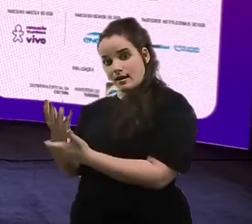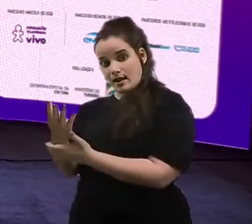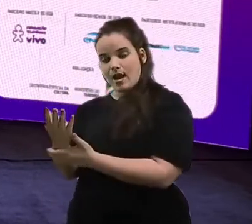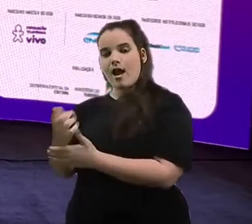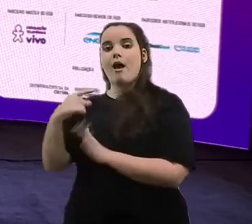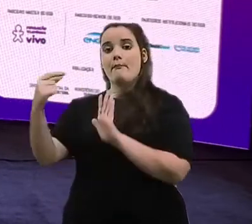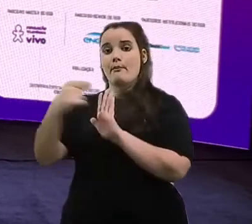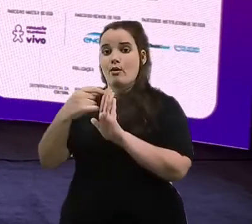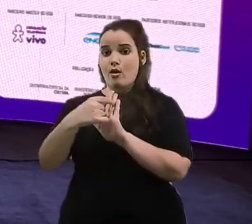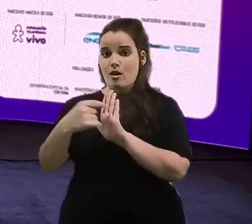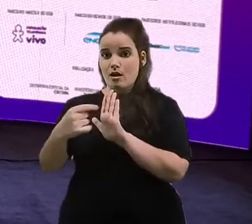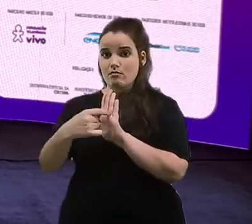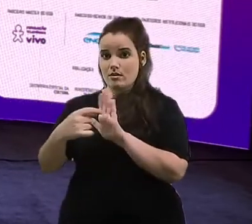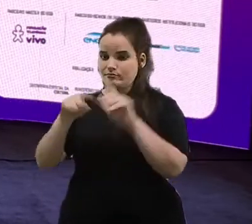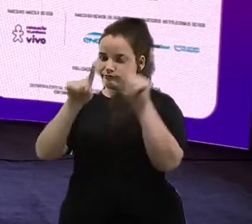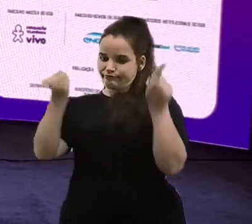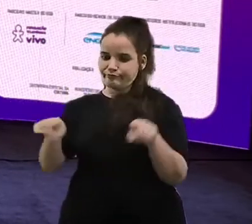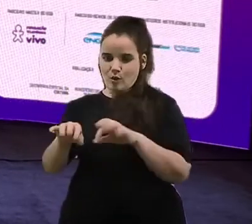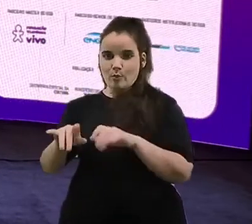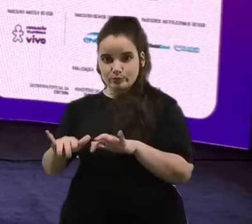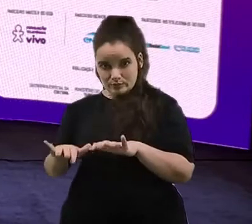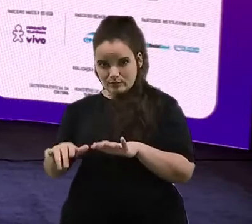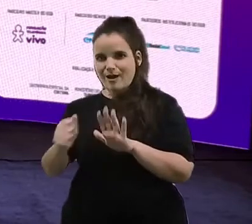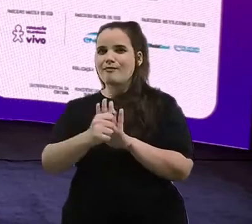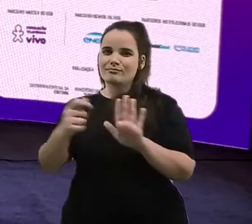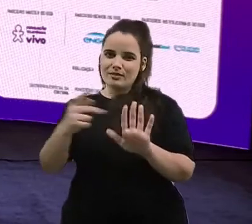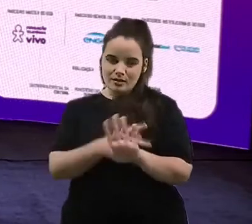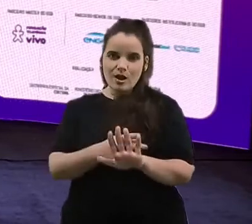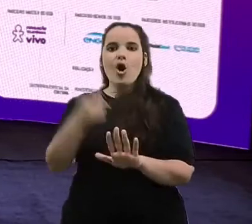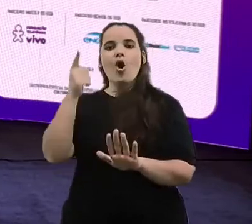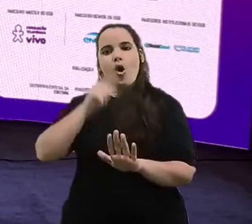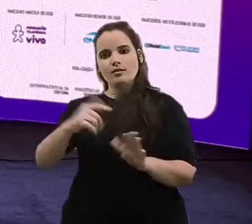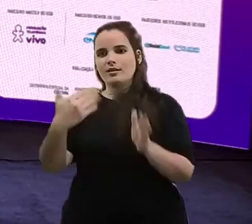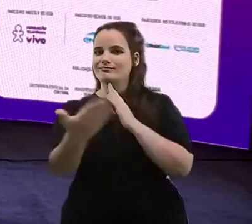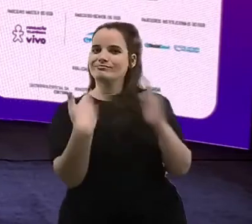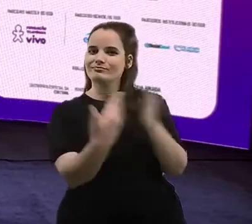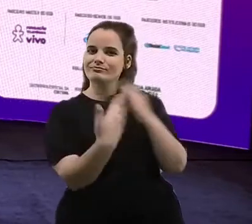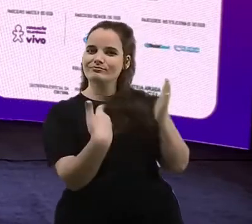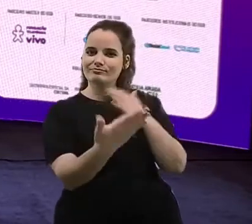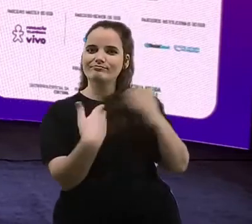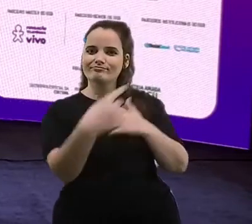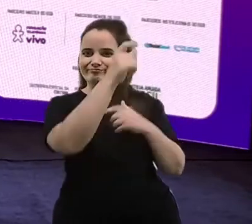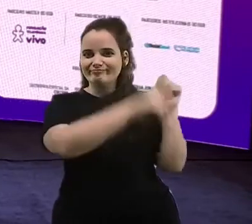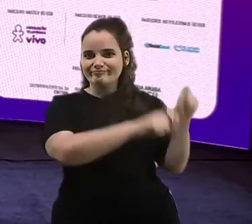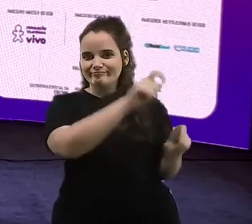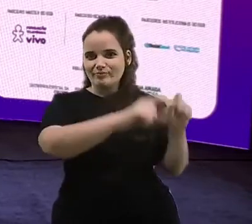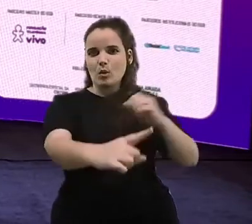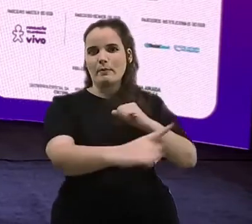para conseguir ter uma conversa produtiva e eficaz com os nossos usuários.